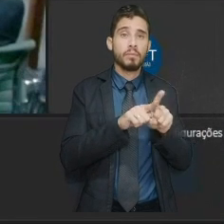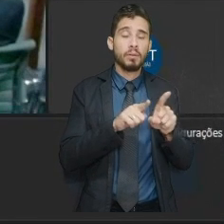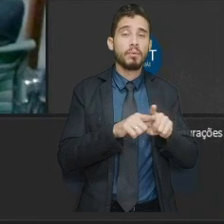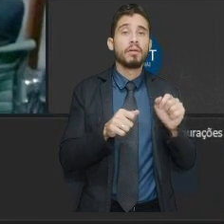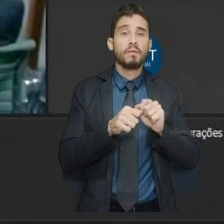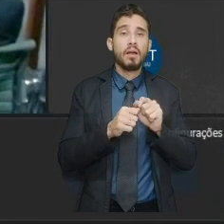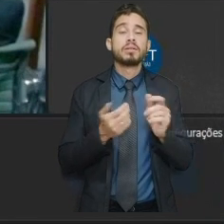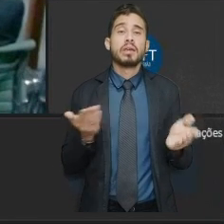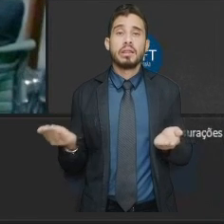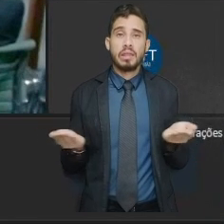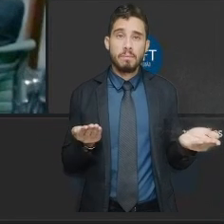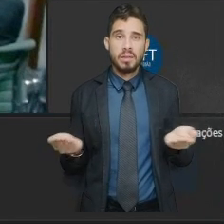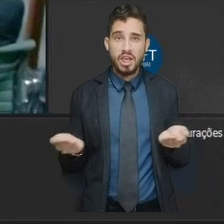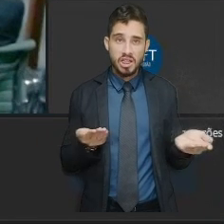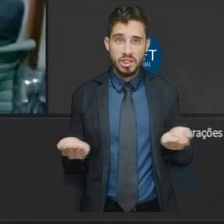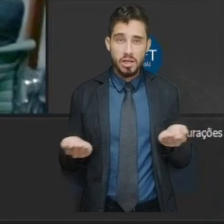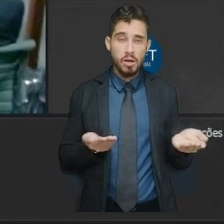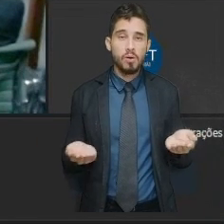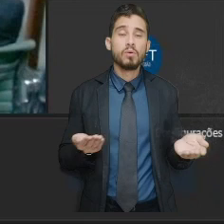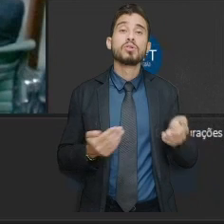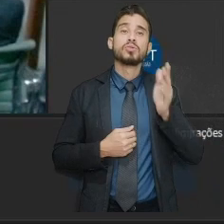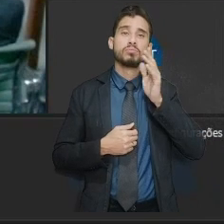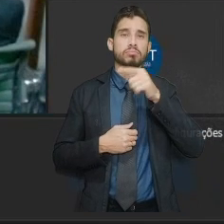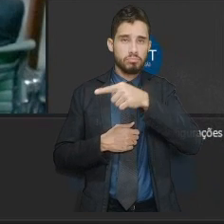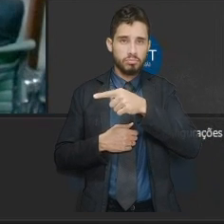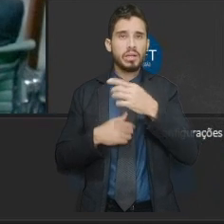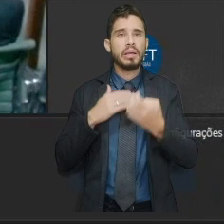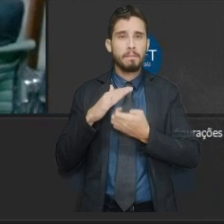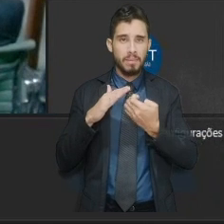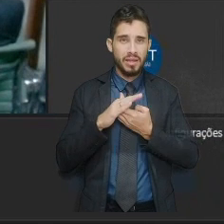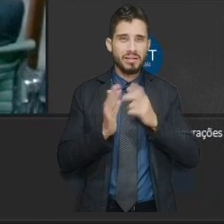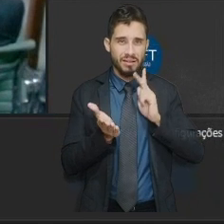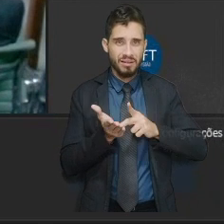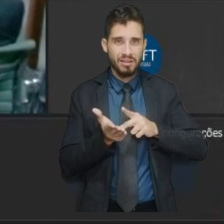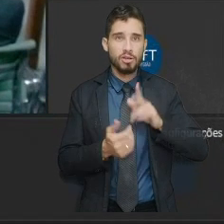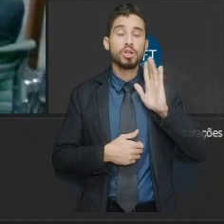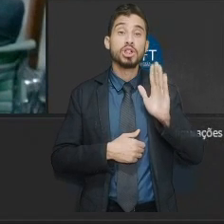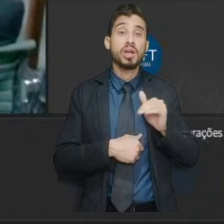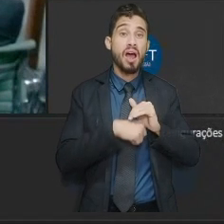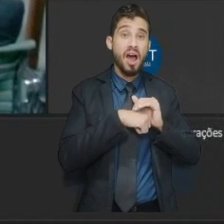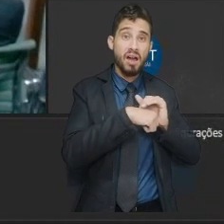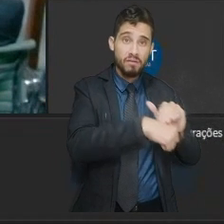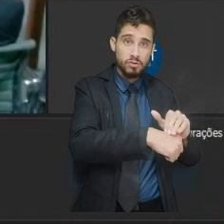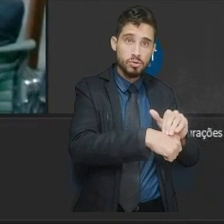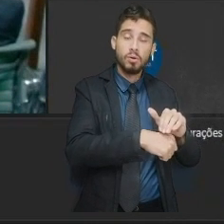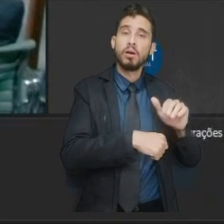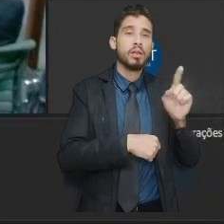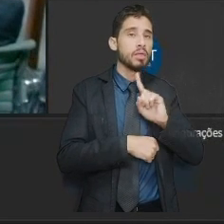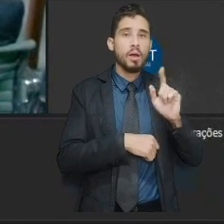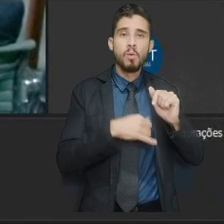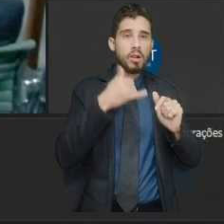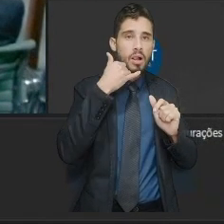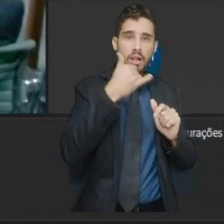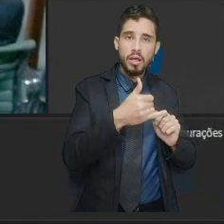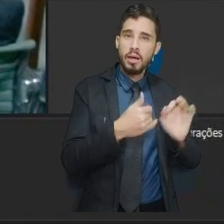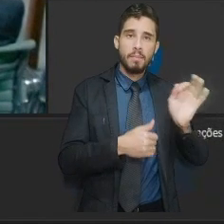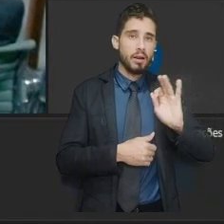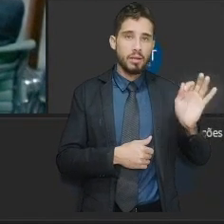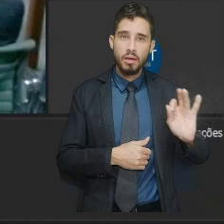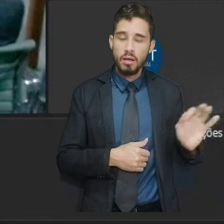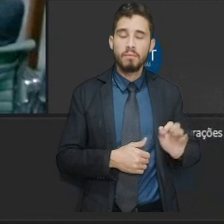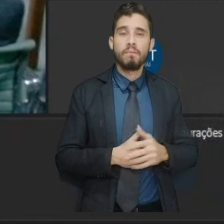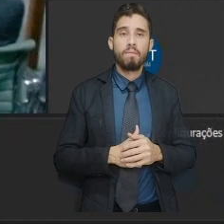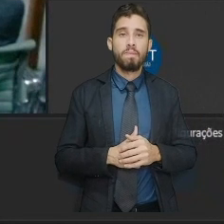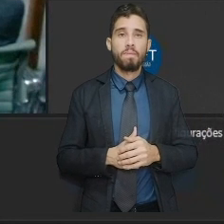nos contratos que ela faz a intermediação, está expressamente informado que não deve ser realizado pagamento algum, transferência alguma